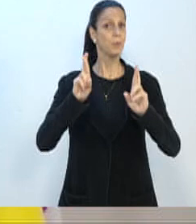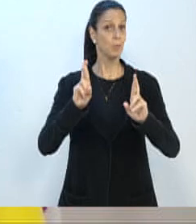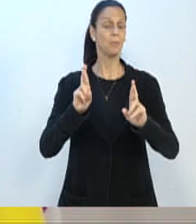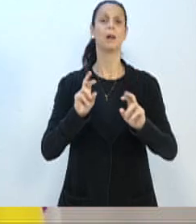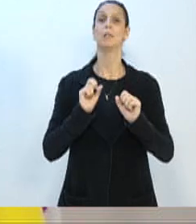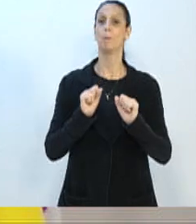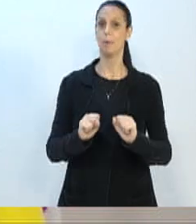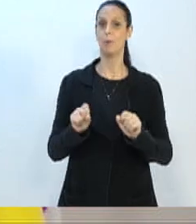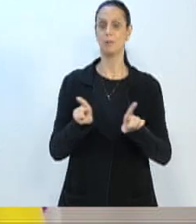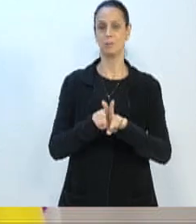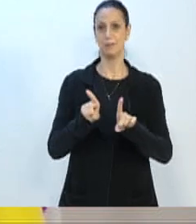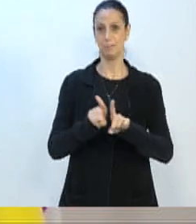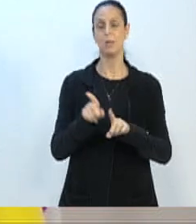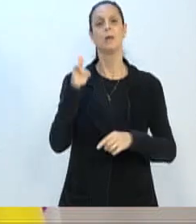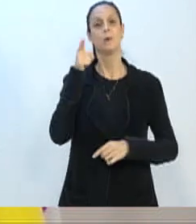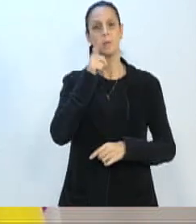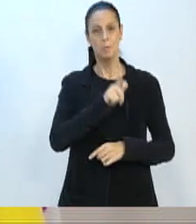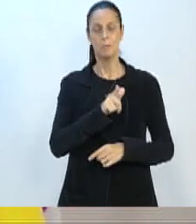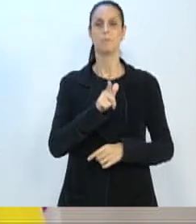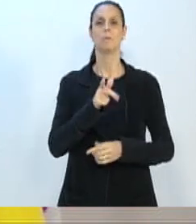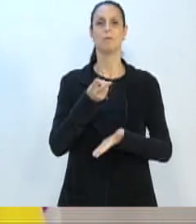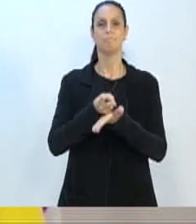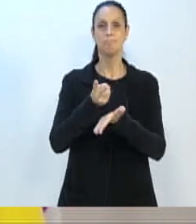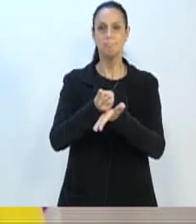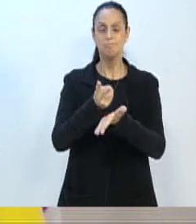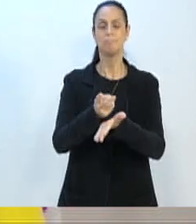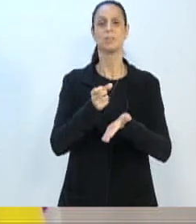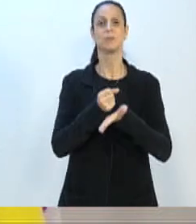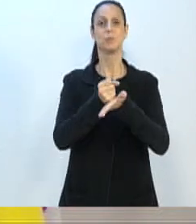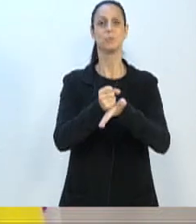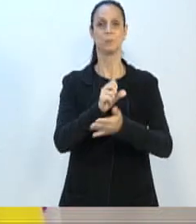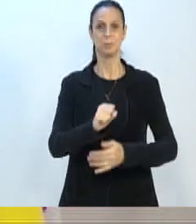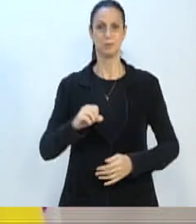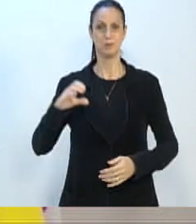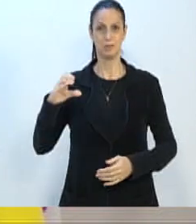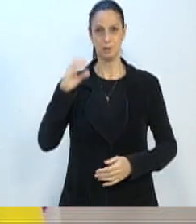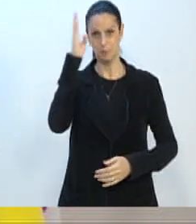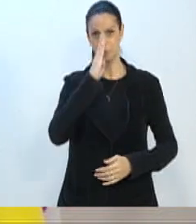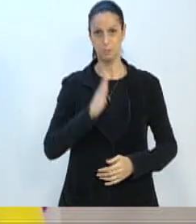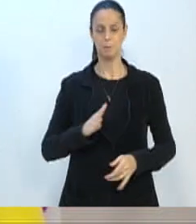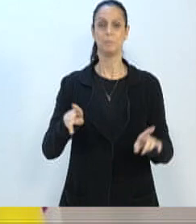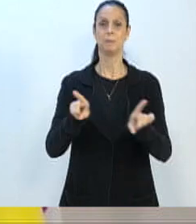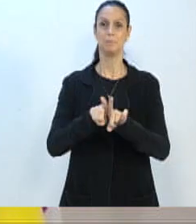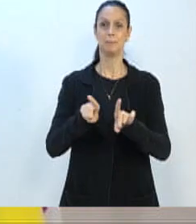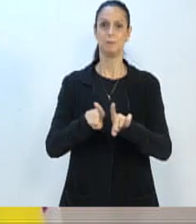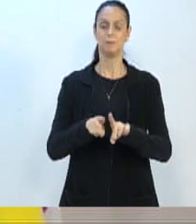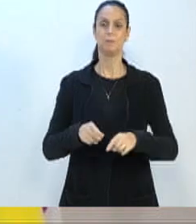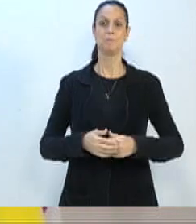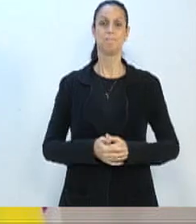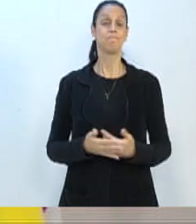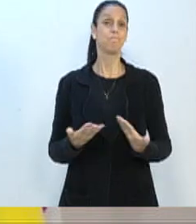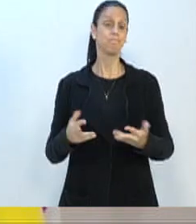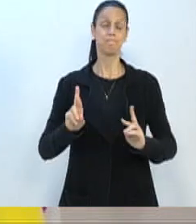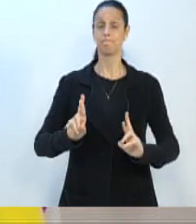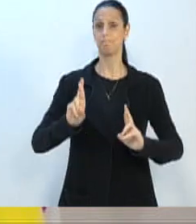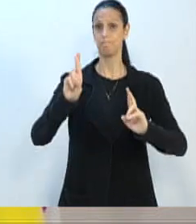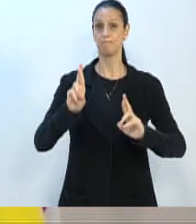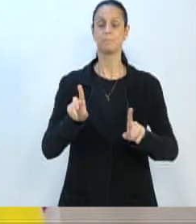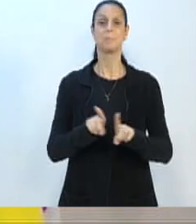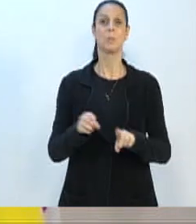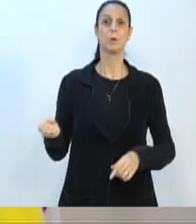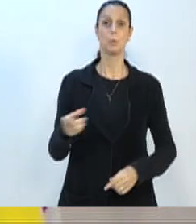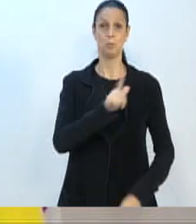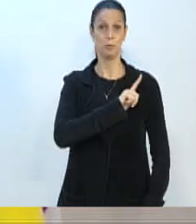importante para poder continuar somando para Santa Catarina e pelo Brasil como Espero que o novo